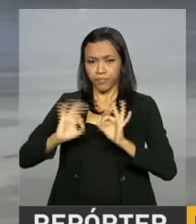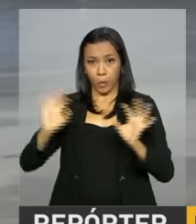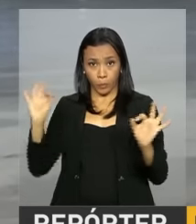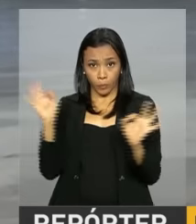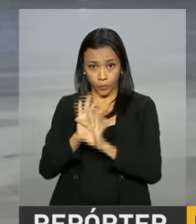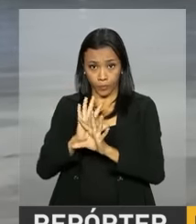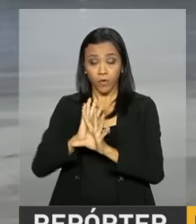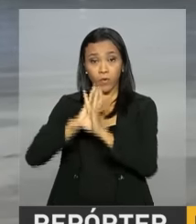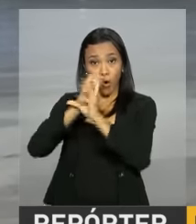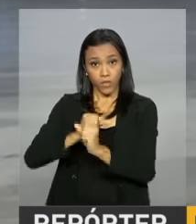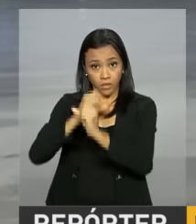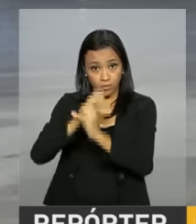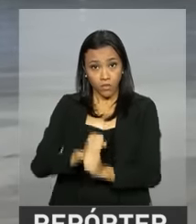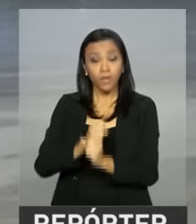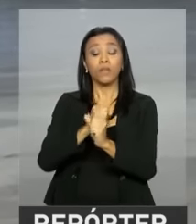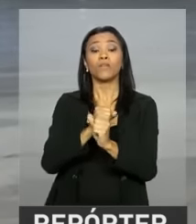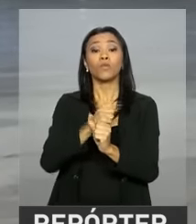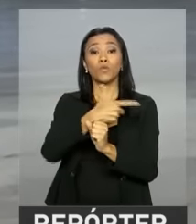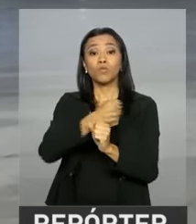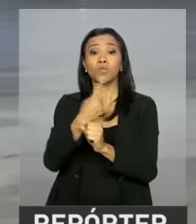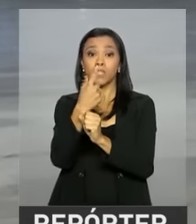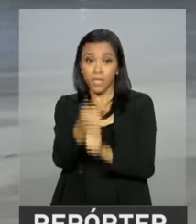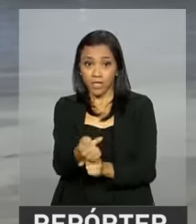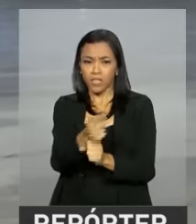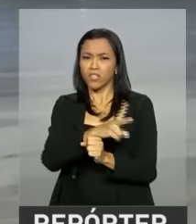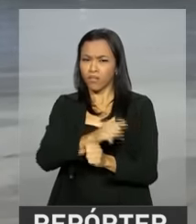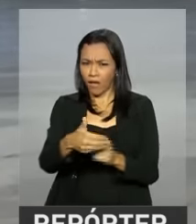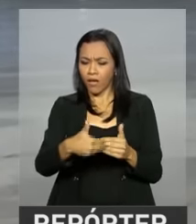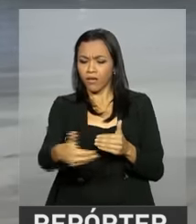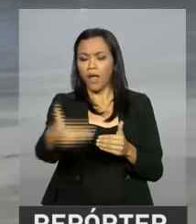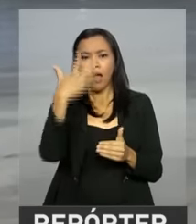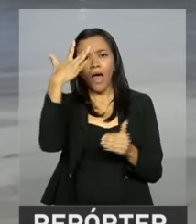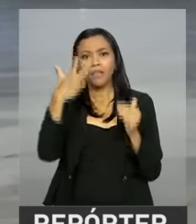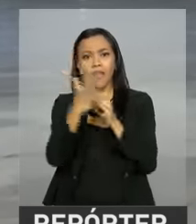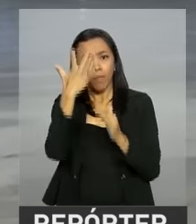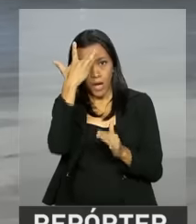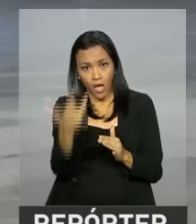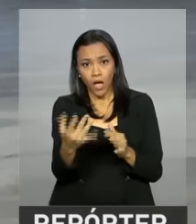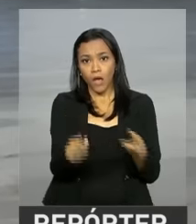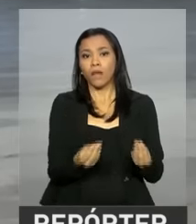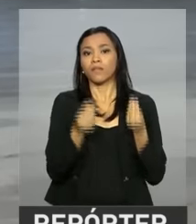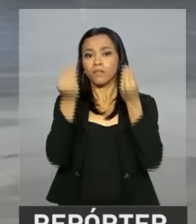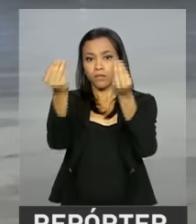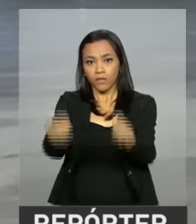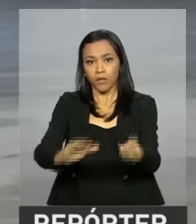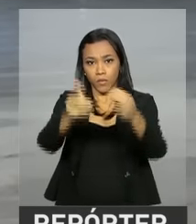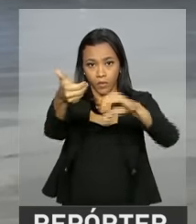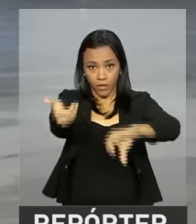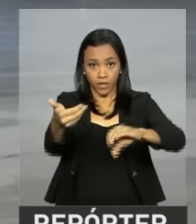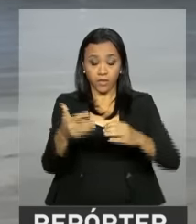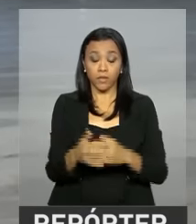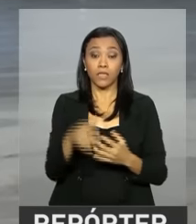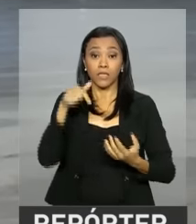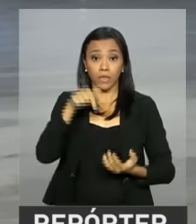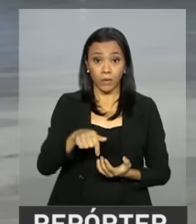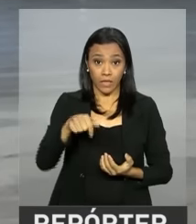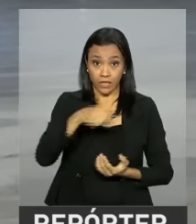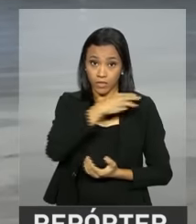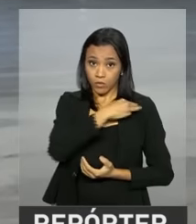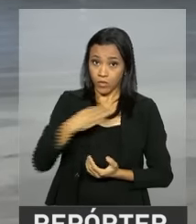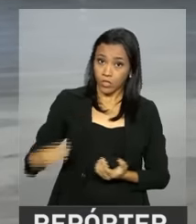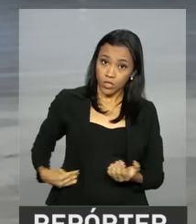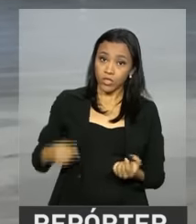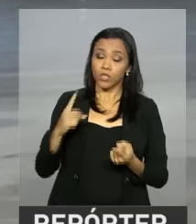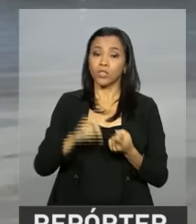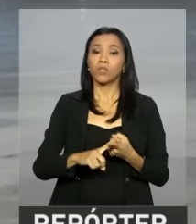para 2017 que deve ser entregue no Congresso até amanhã durante as últimas semanas o ministro Henrique Meirelles o